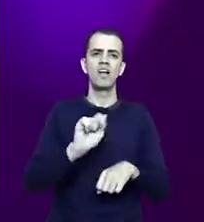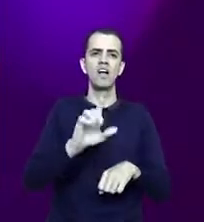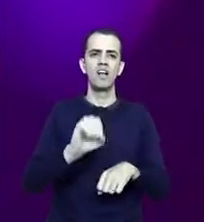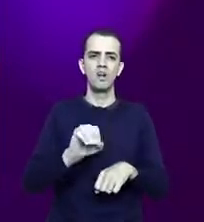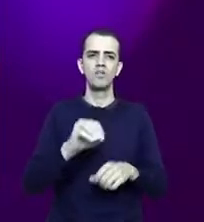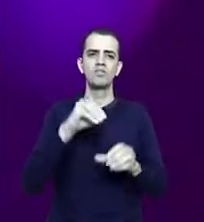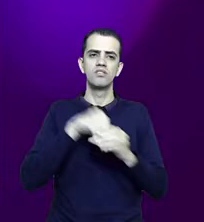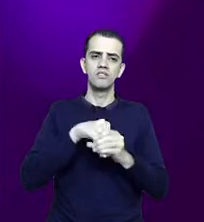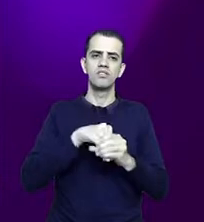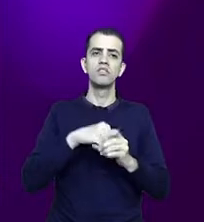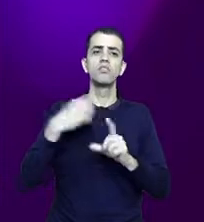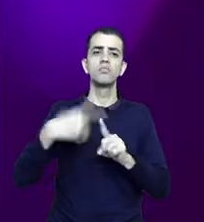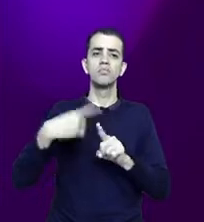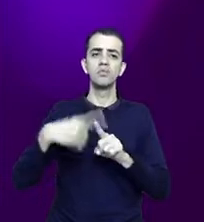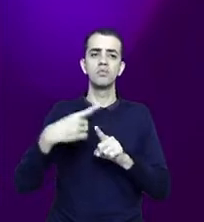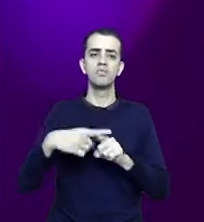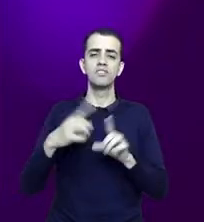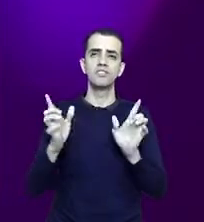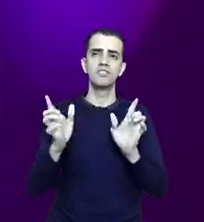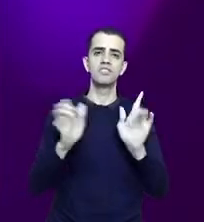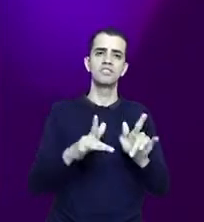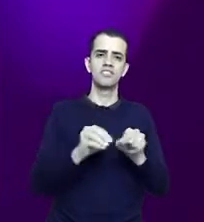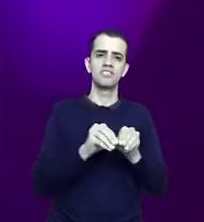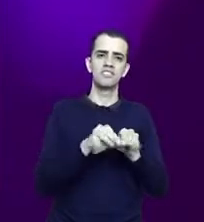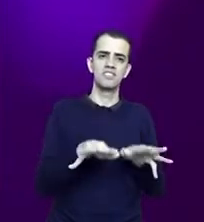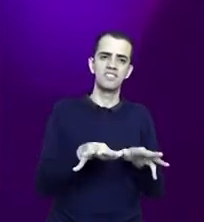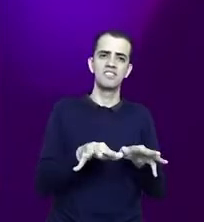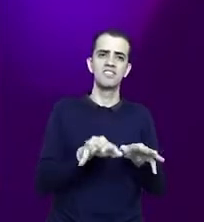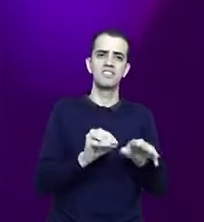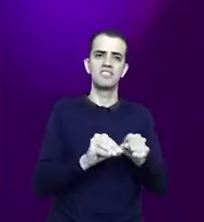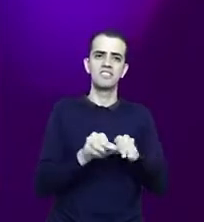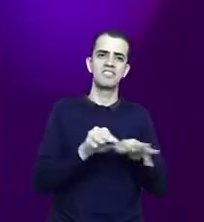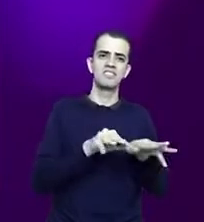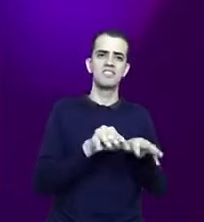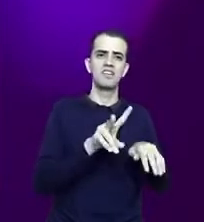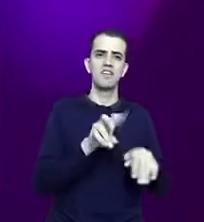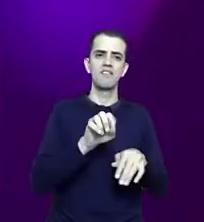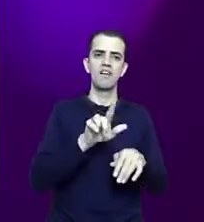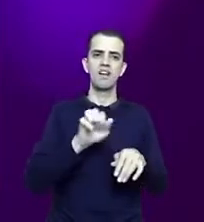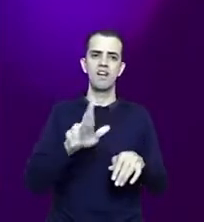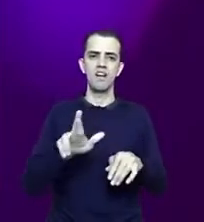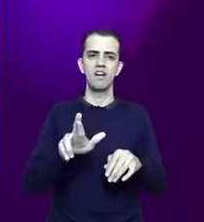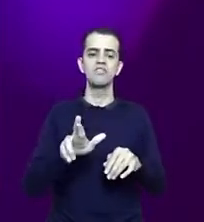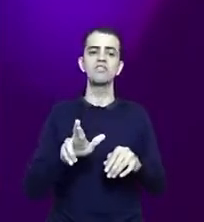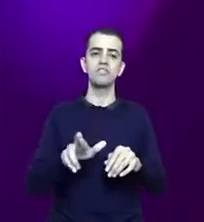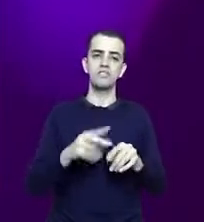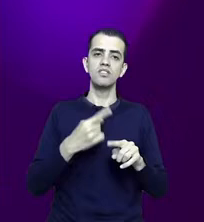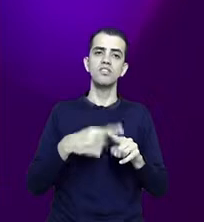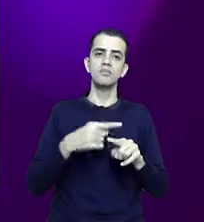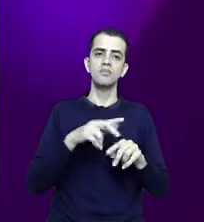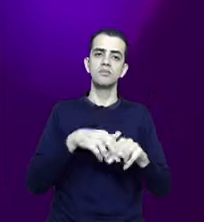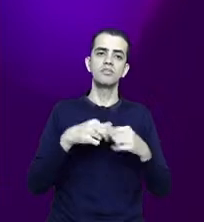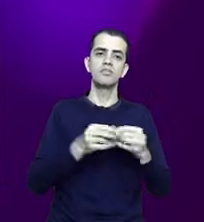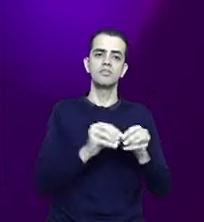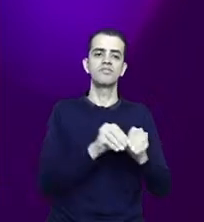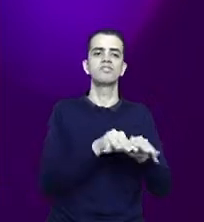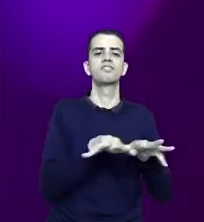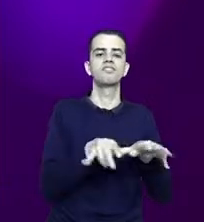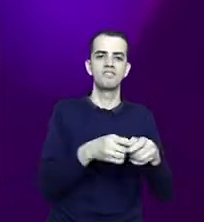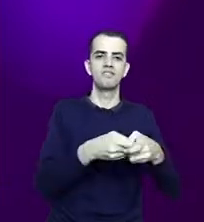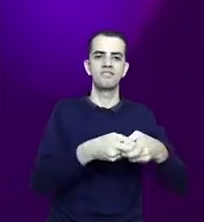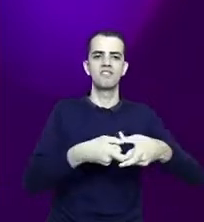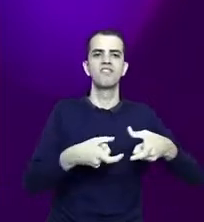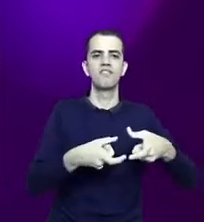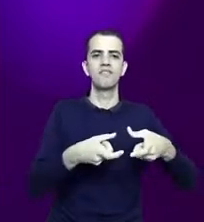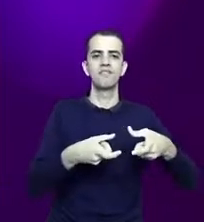em virtude dos fragmentos terem se deslocado para volar, entendeu? Por isso que fica aquele alargamento, né? Então,